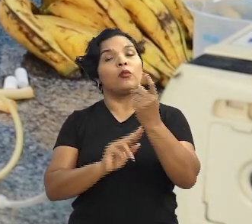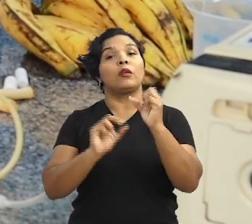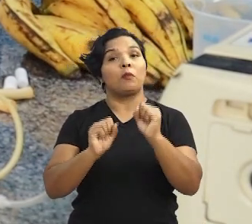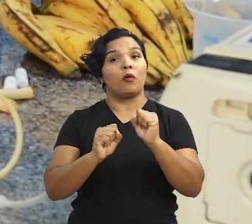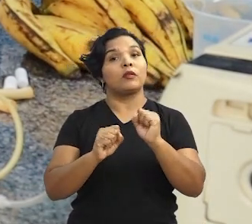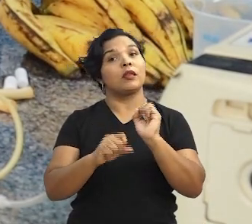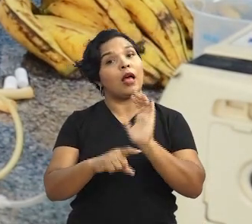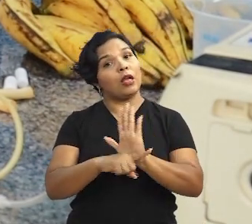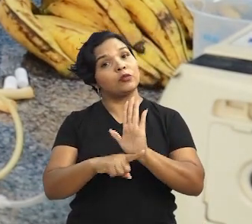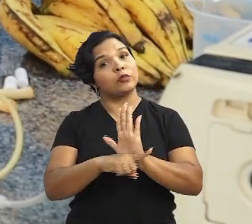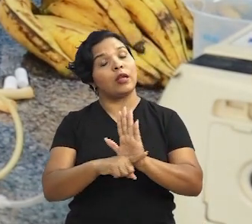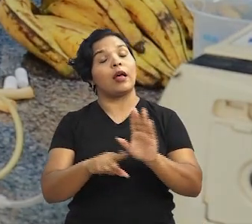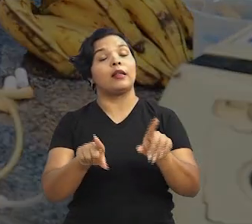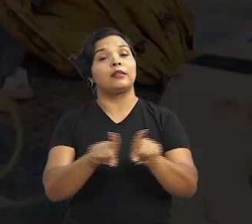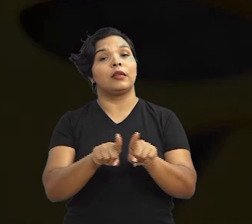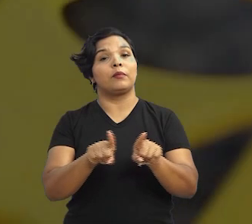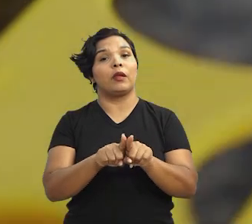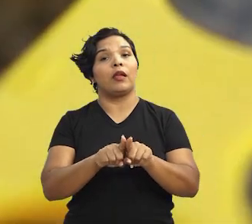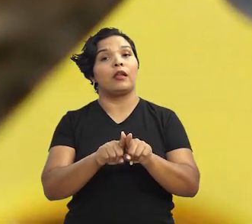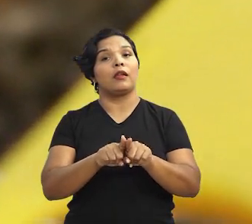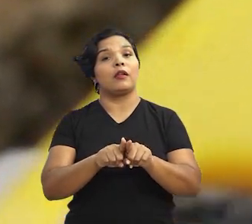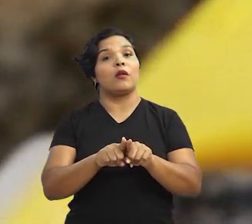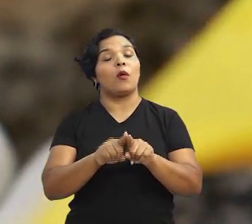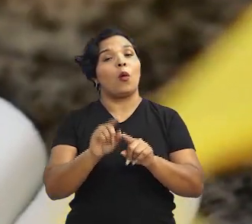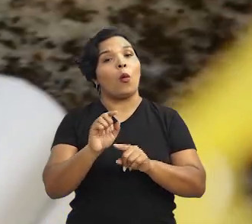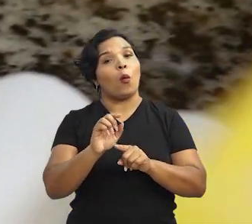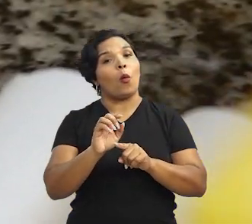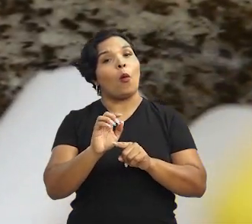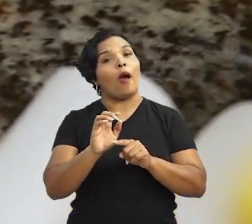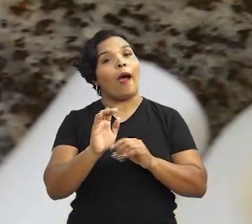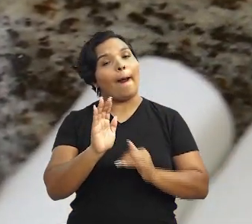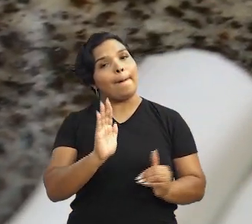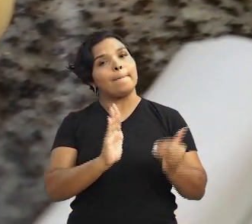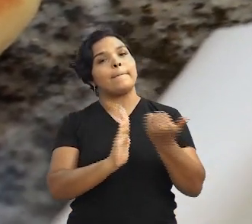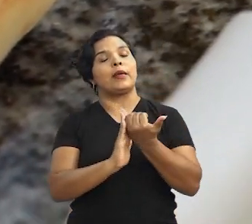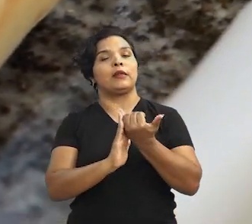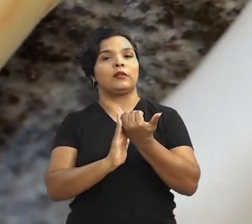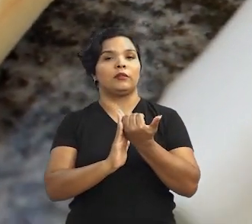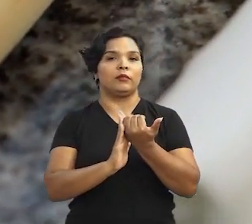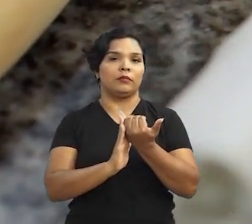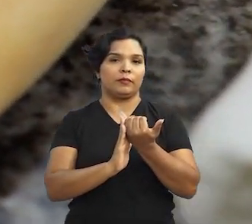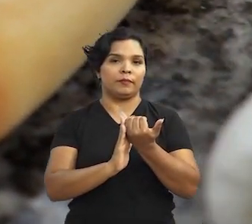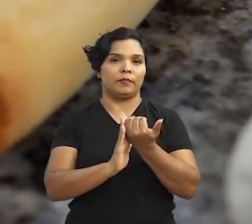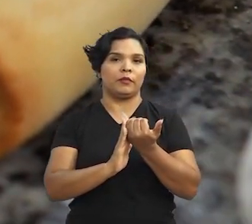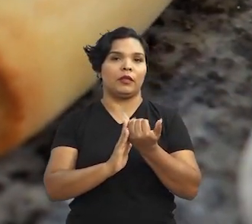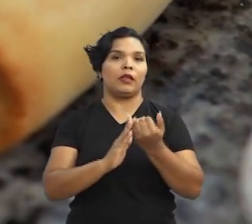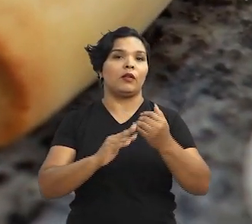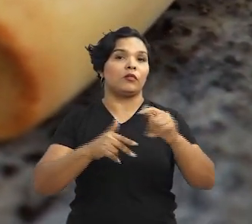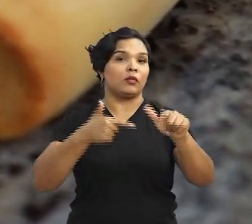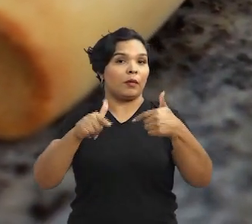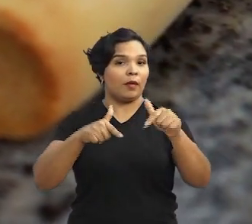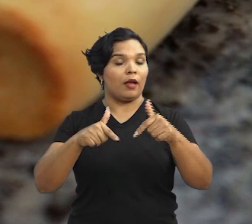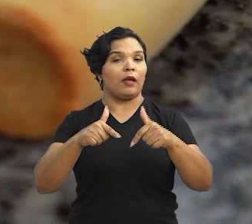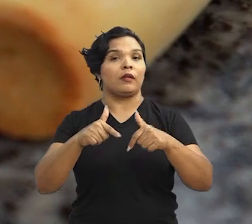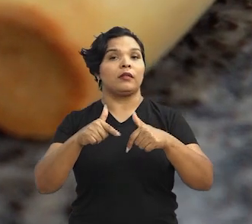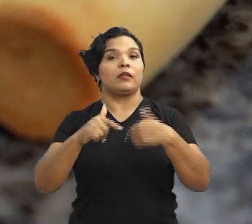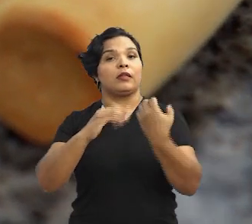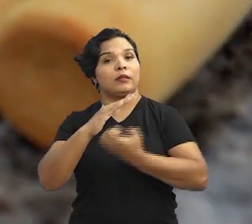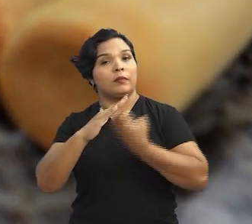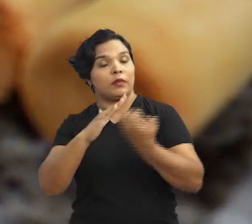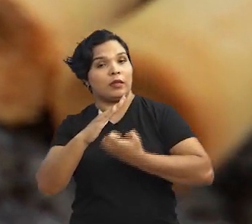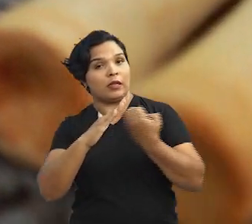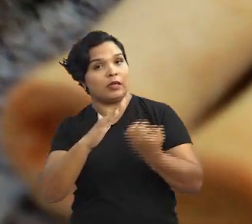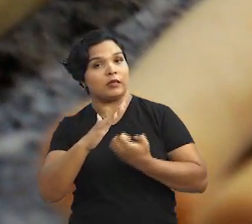Então isso possa contribuir, por exemplo, para o aumento de renda nas cadeias produtivas, né? Em que as cooperativas